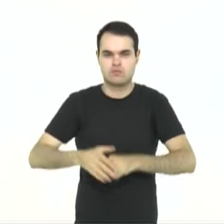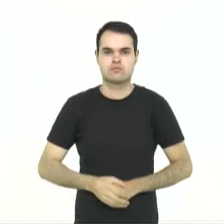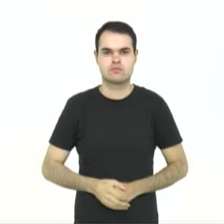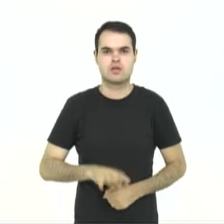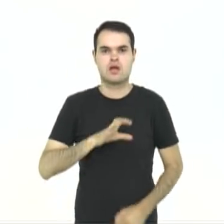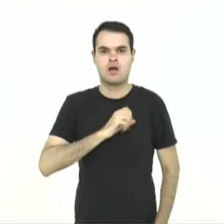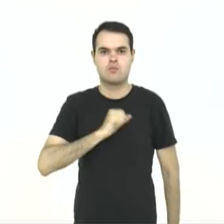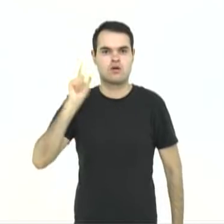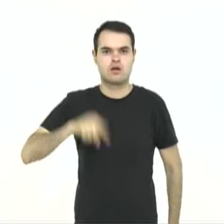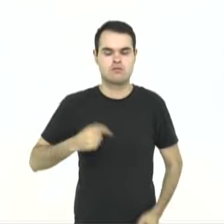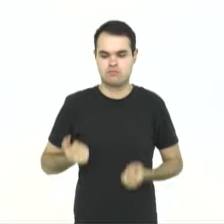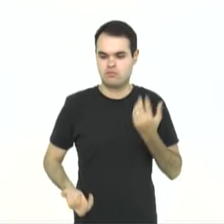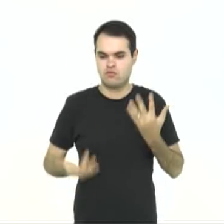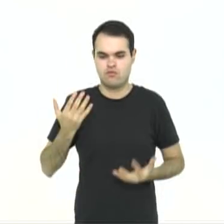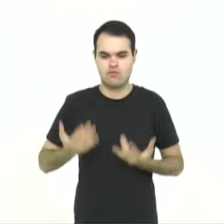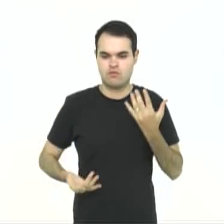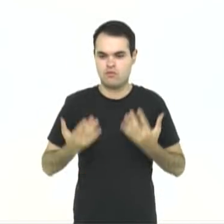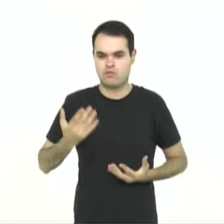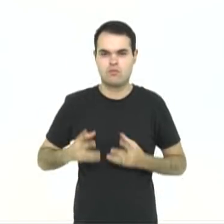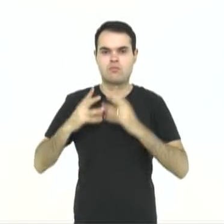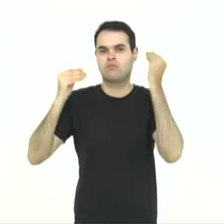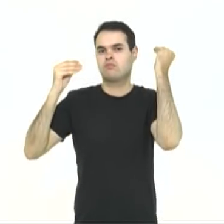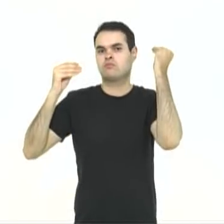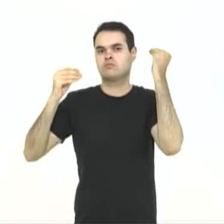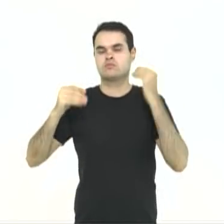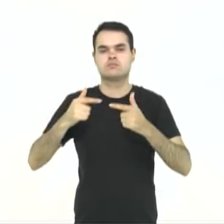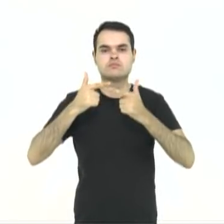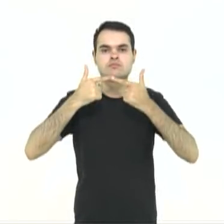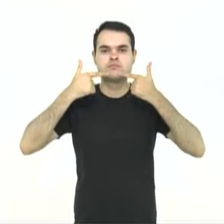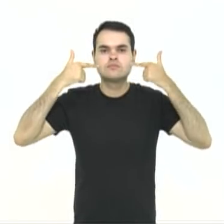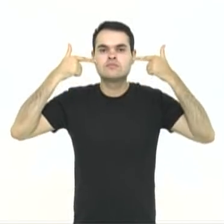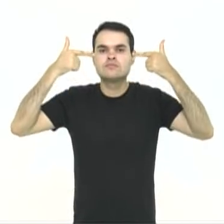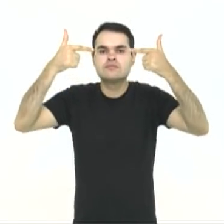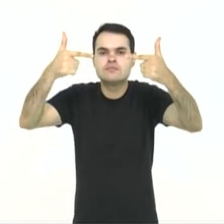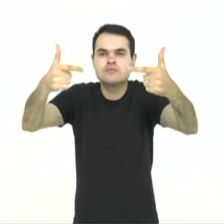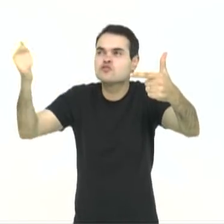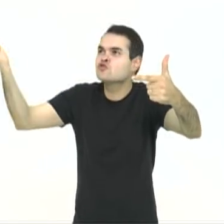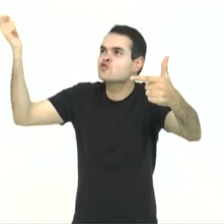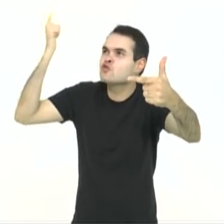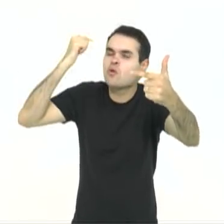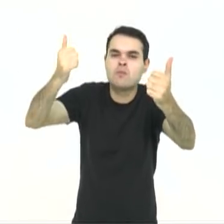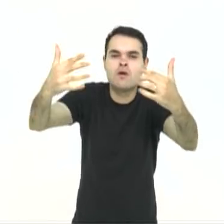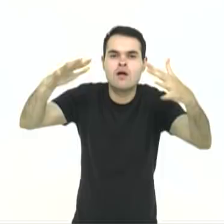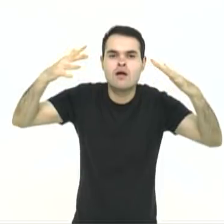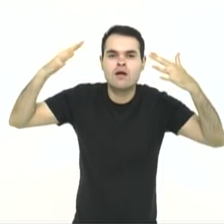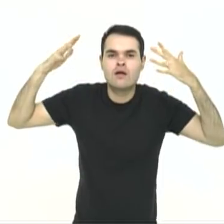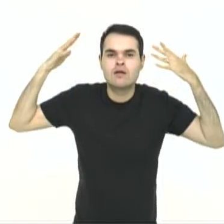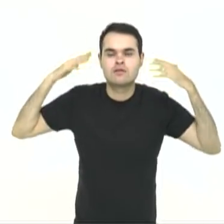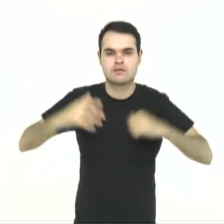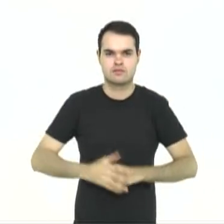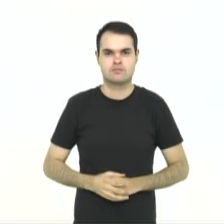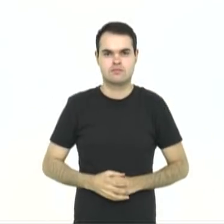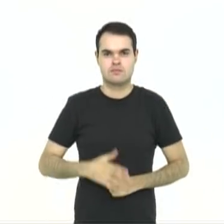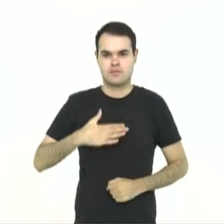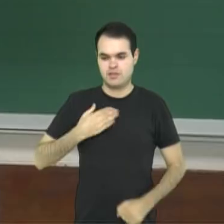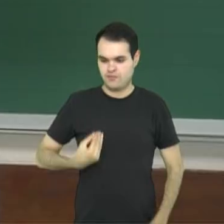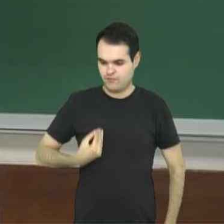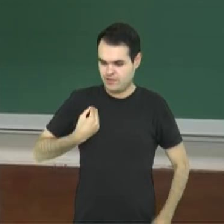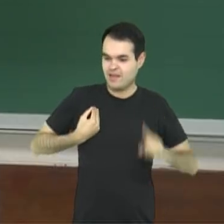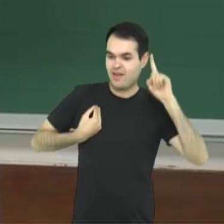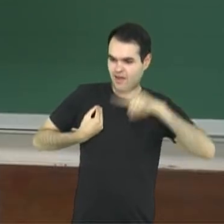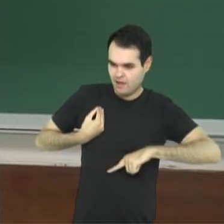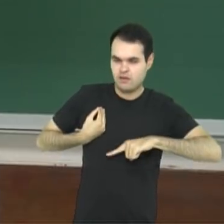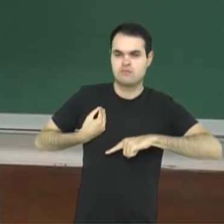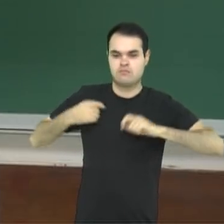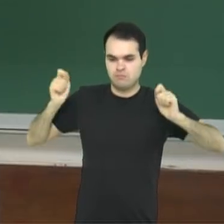é fogo que arde sem se ver. Seu sorriso é o sol em um dia de chuva. E minha vida é um conto de fadas. Né?